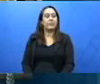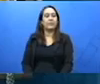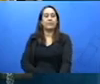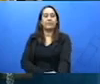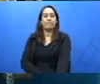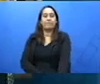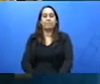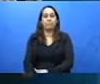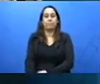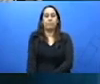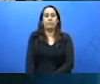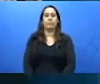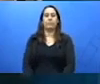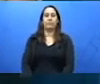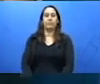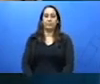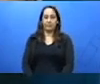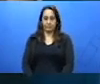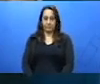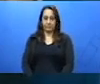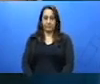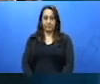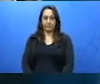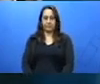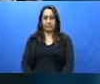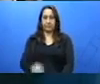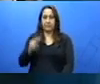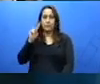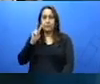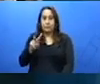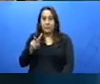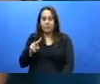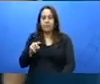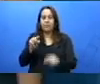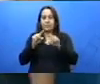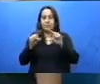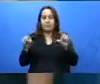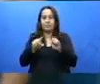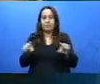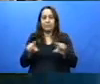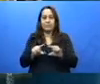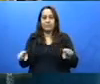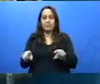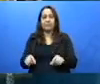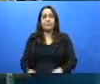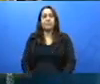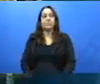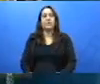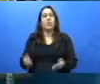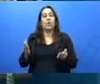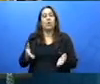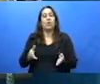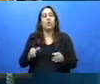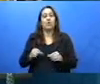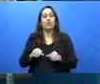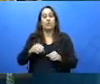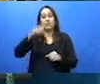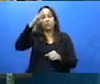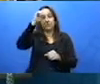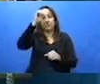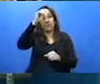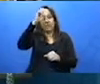aqui. Acho que dá para todo mundo ver as linhas direitinho. E hoje